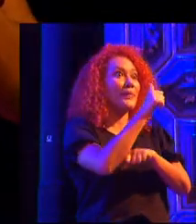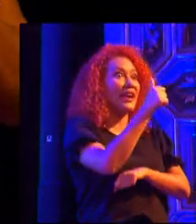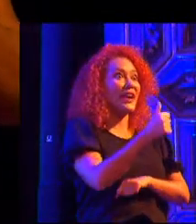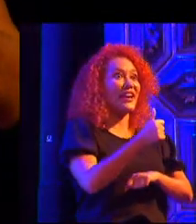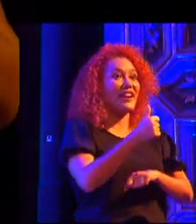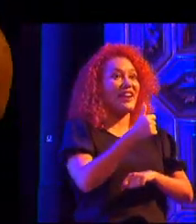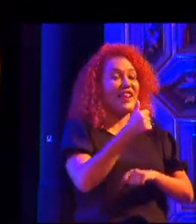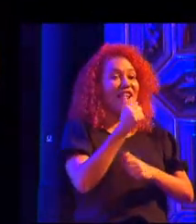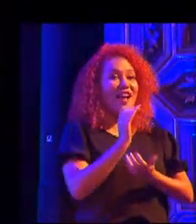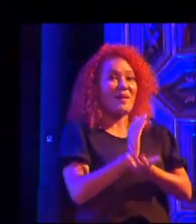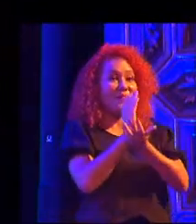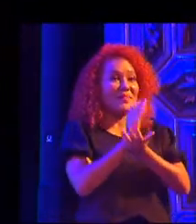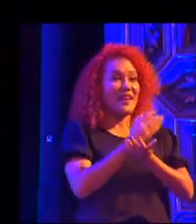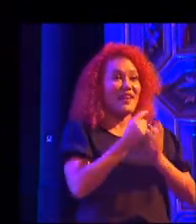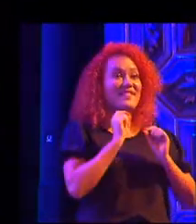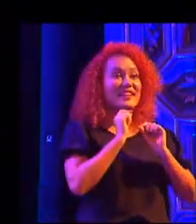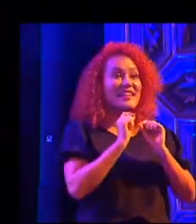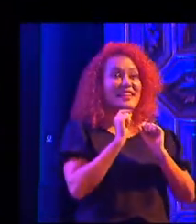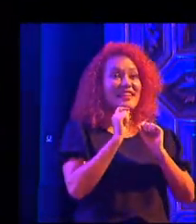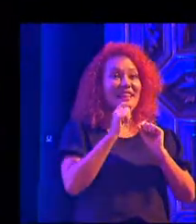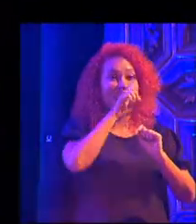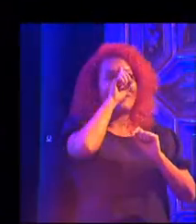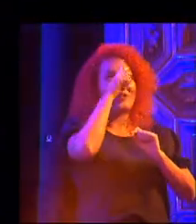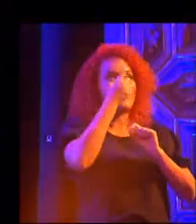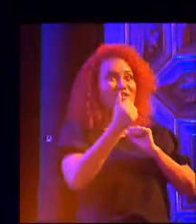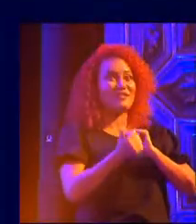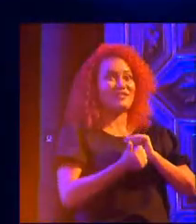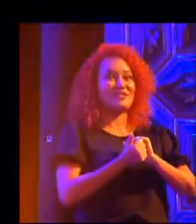vai? Vamos descobrir juntos, né?